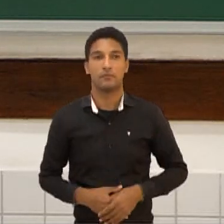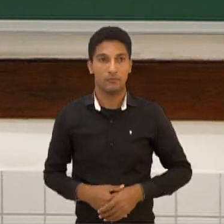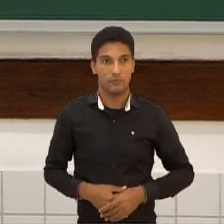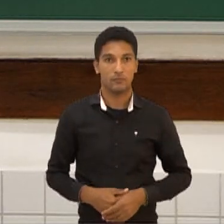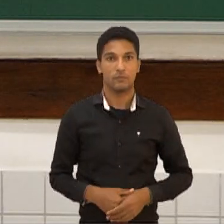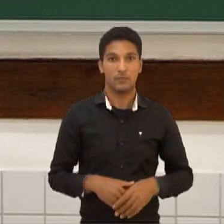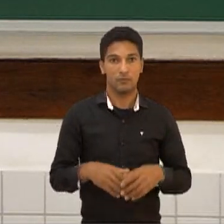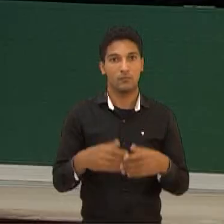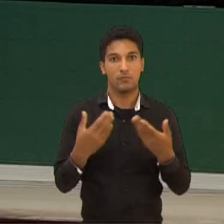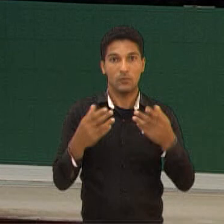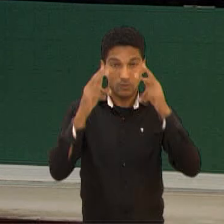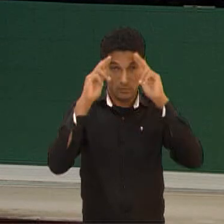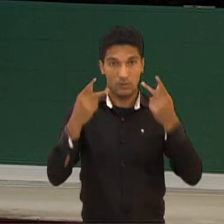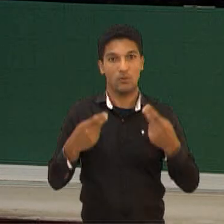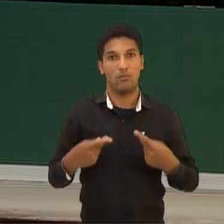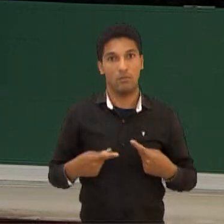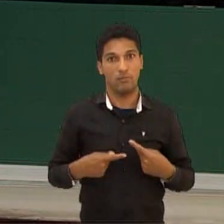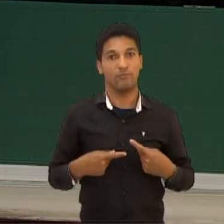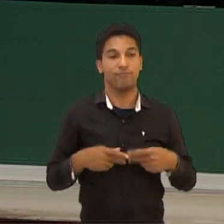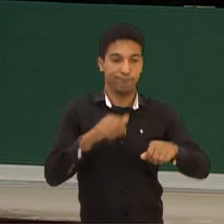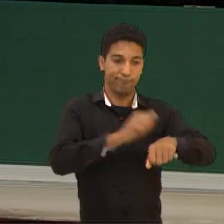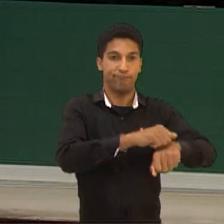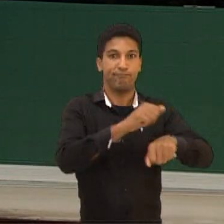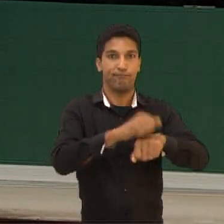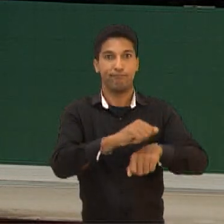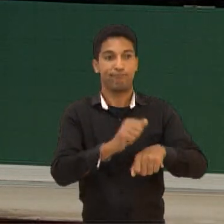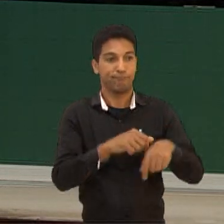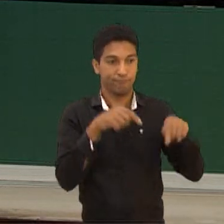né? Não só no continente asiático.